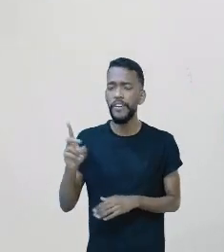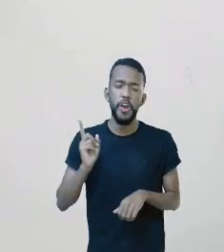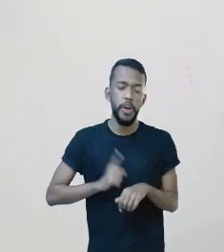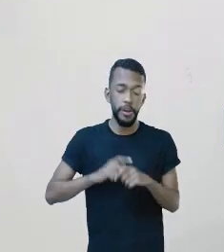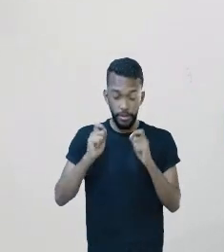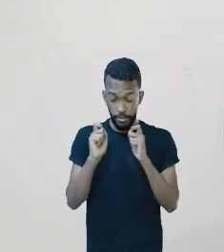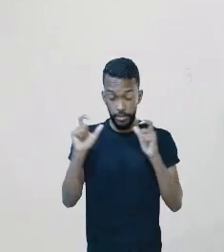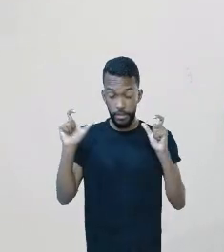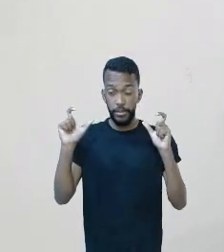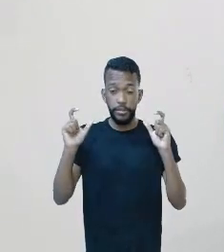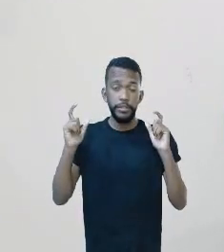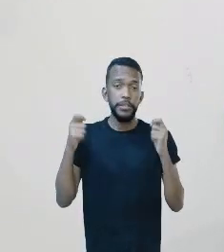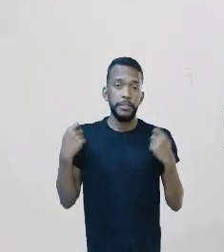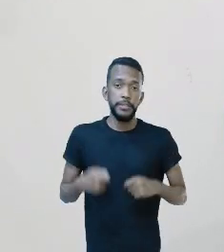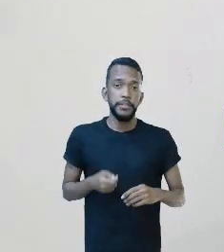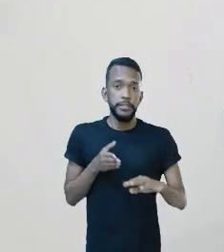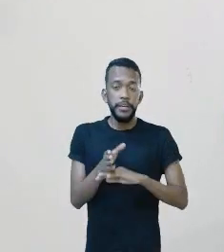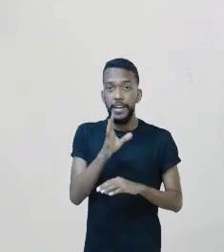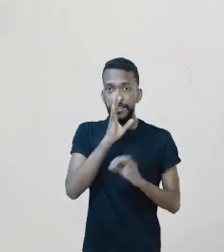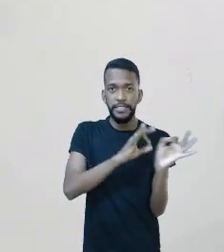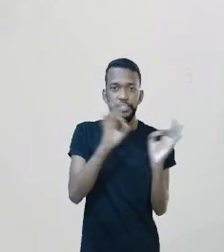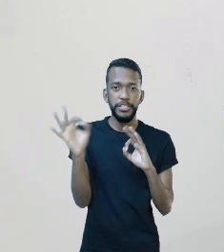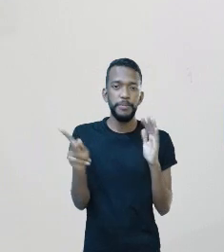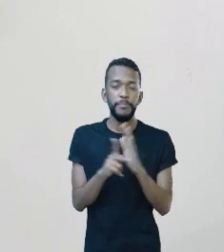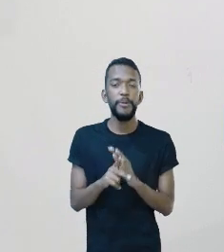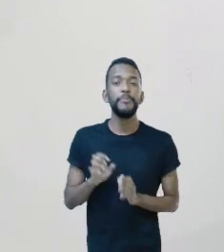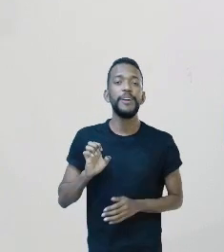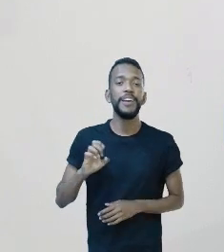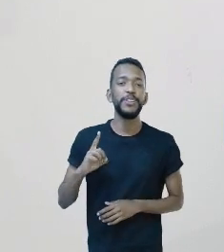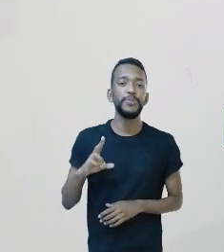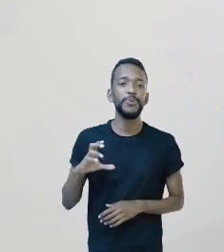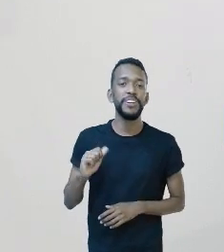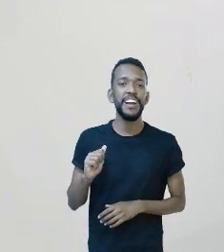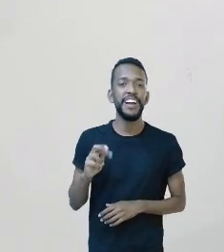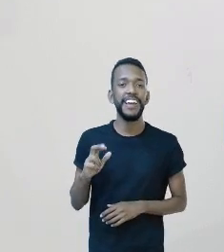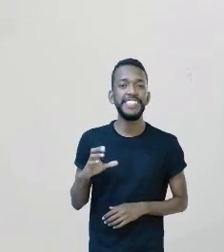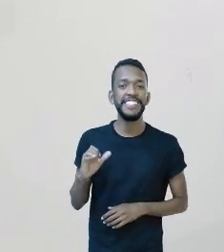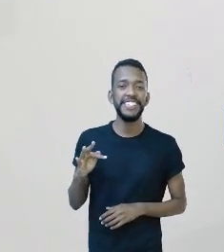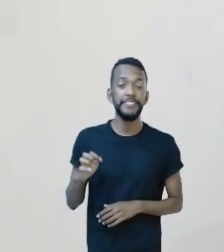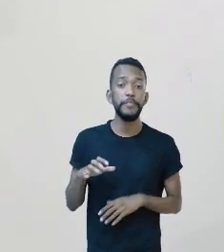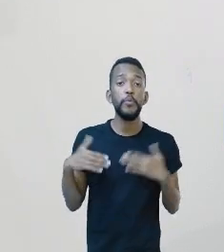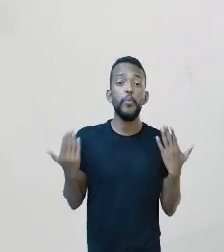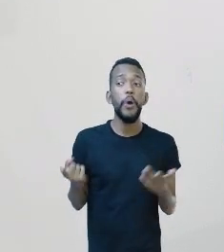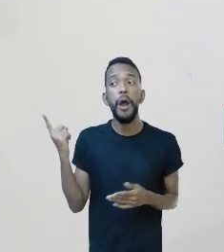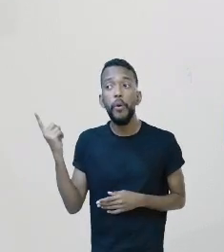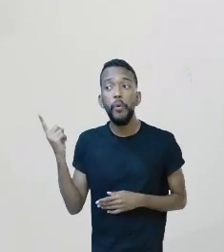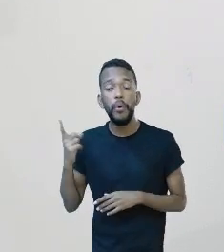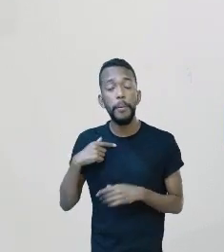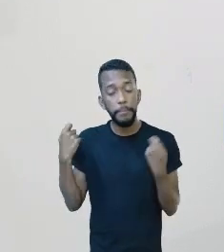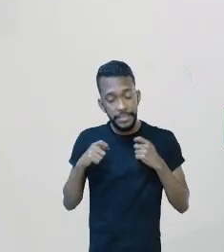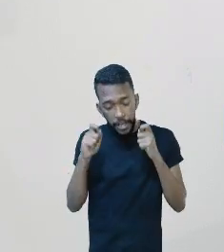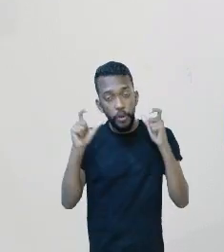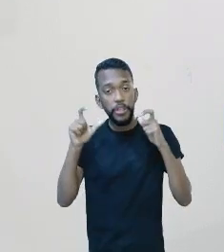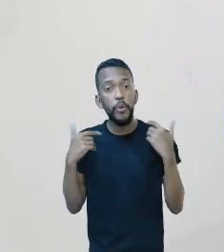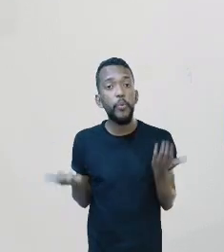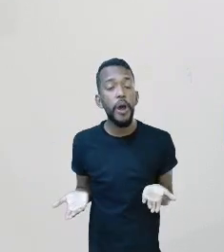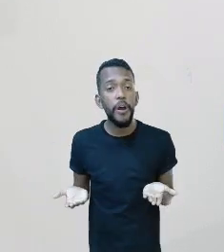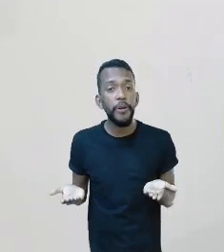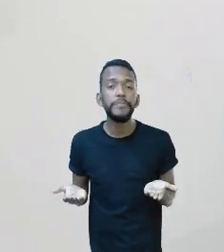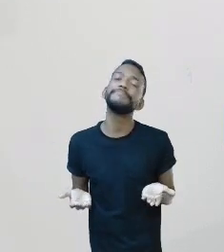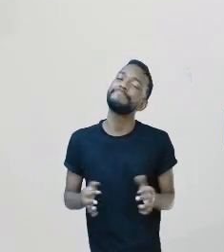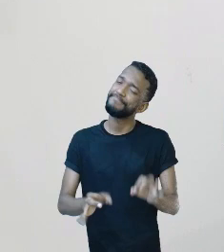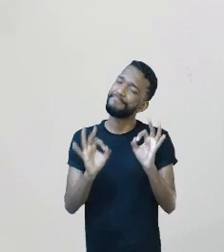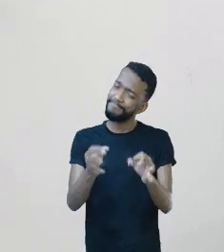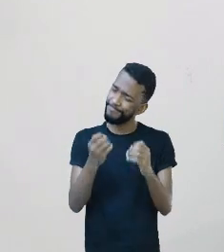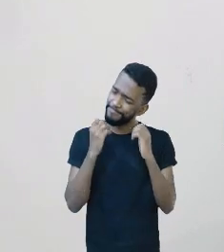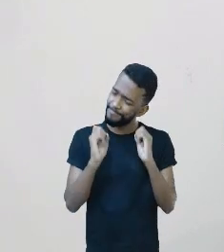de acordar para assistir a aula do Educa Recife. Qual é a grandeza nesse caso, quinto ano?